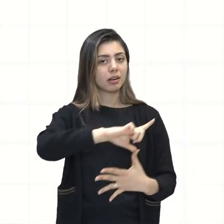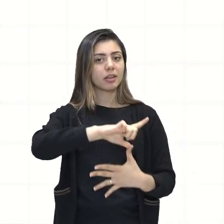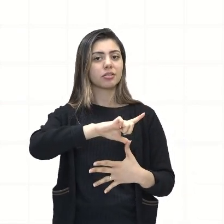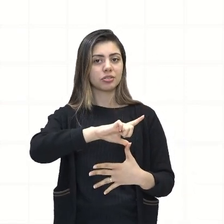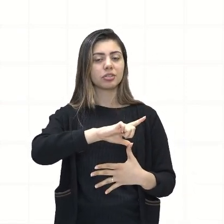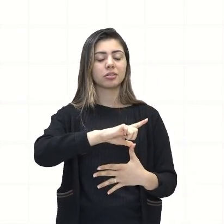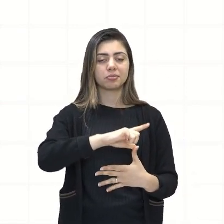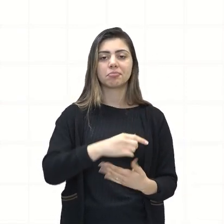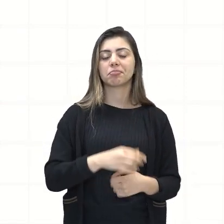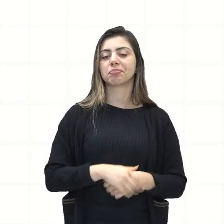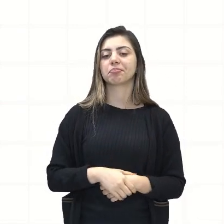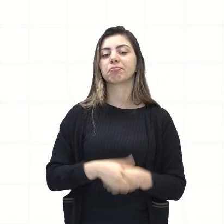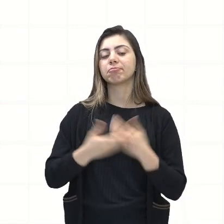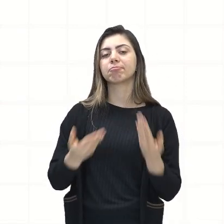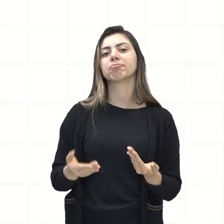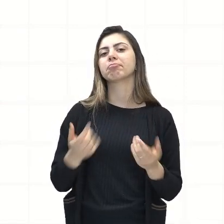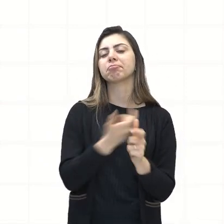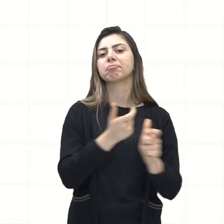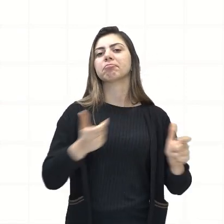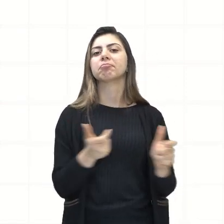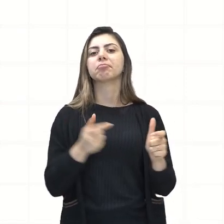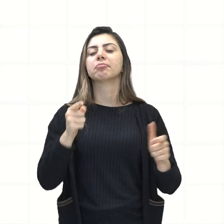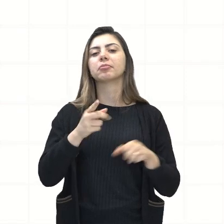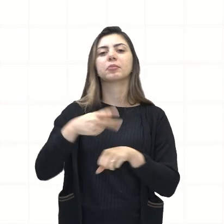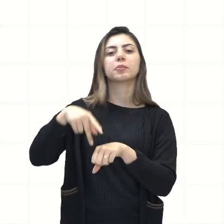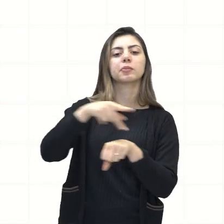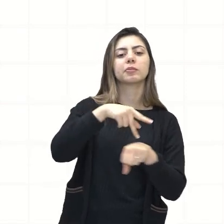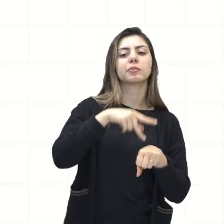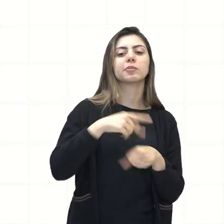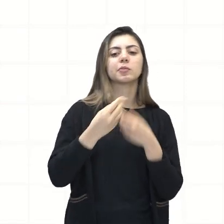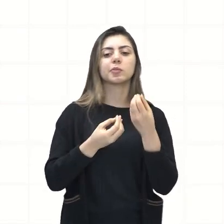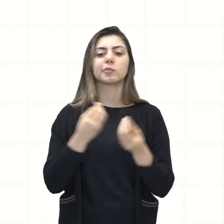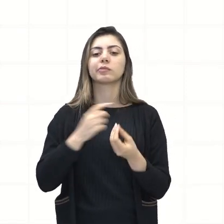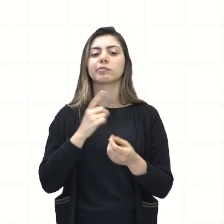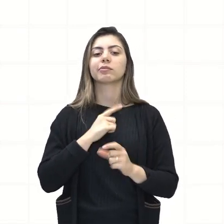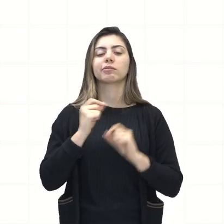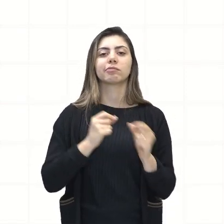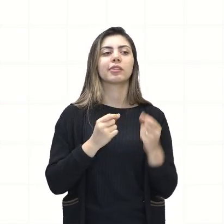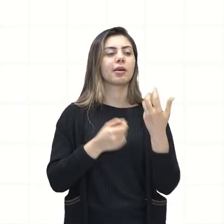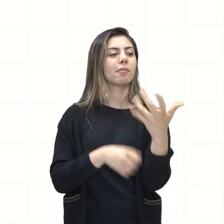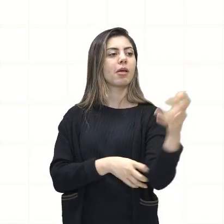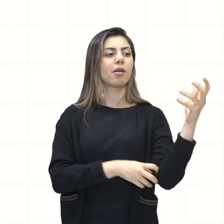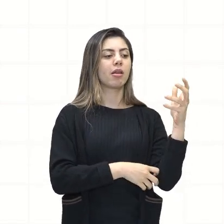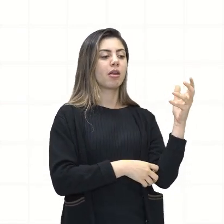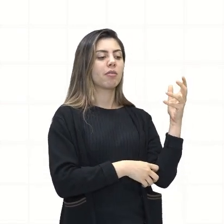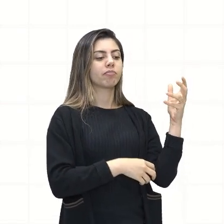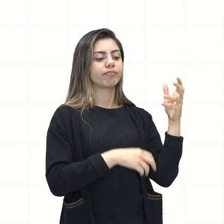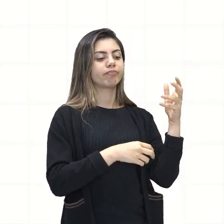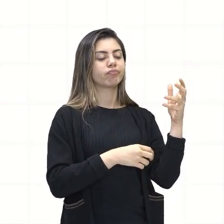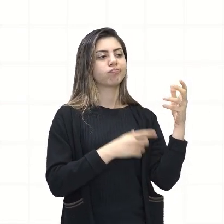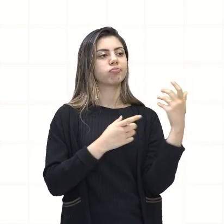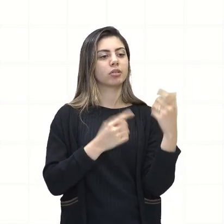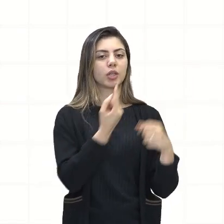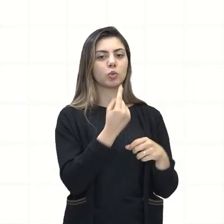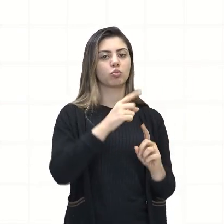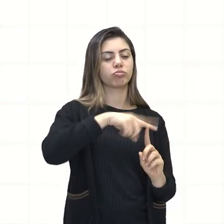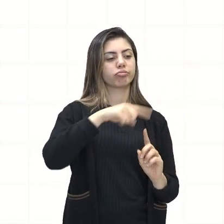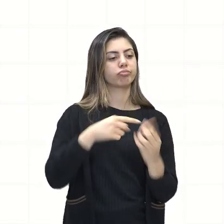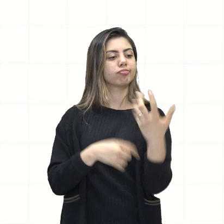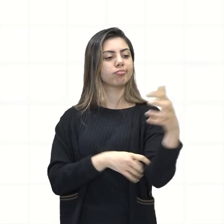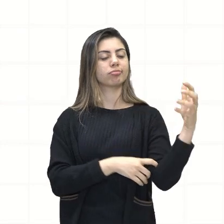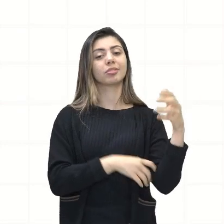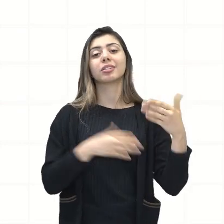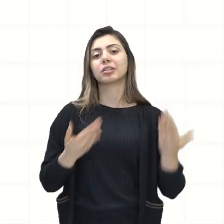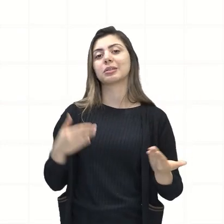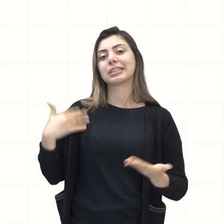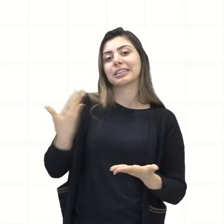Latina, certo? A maioria das nações são grandes produtoras de insumos agrícolas. Até hoje, turma, muito tempo depois do